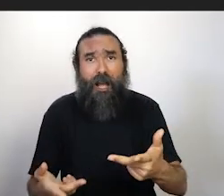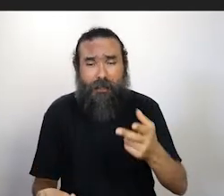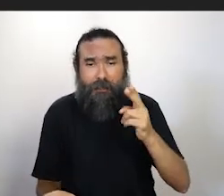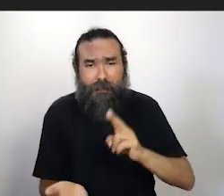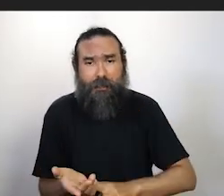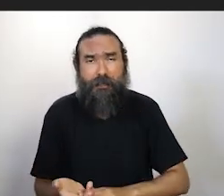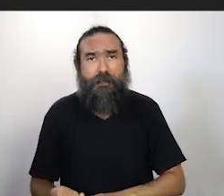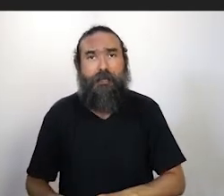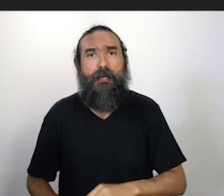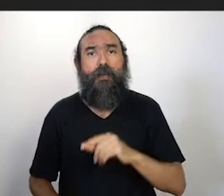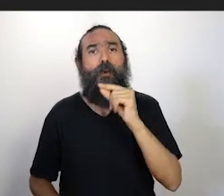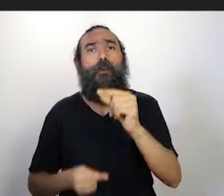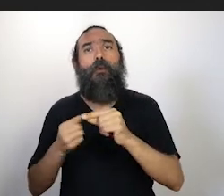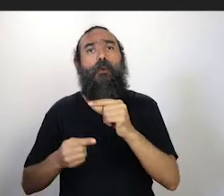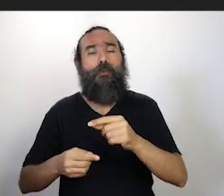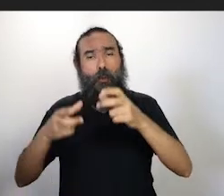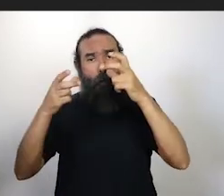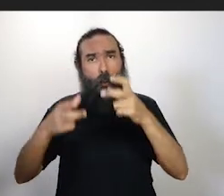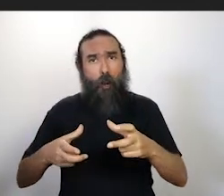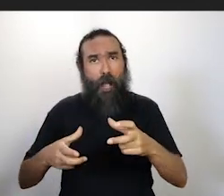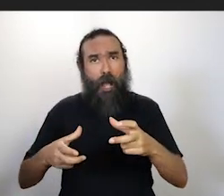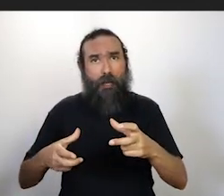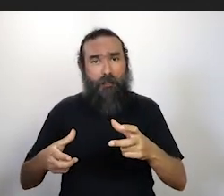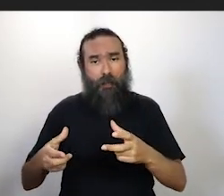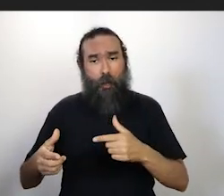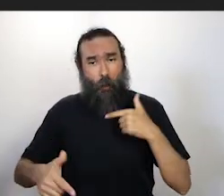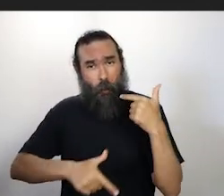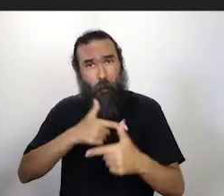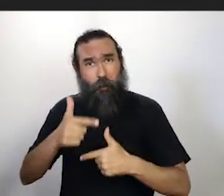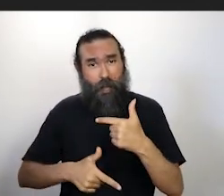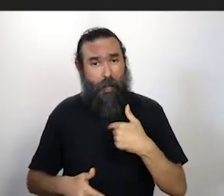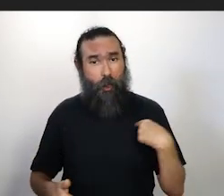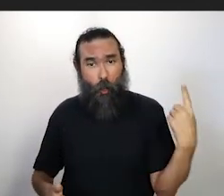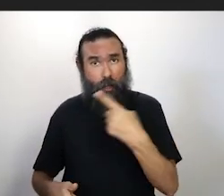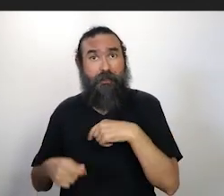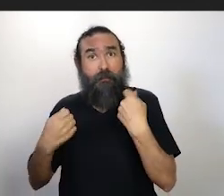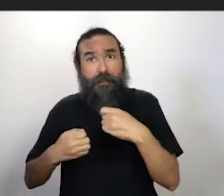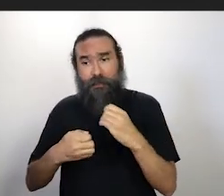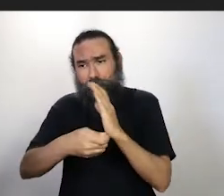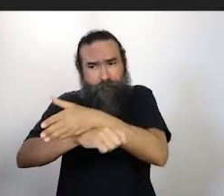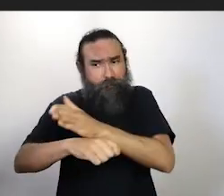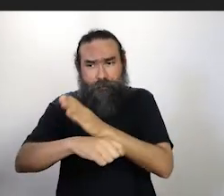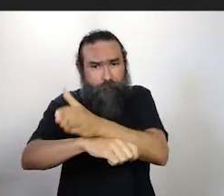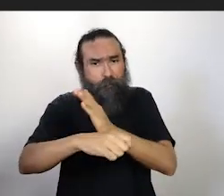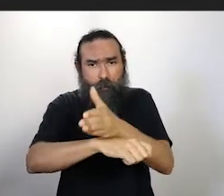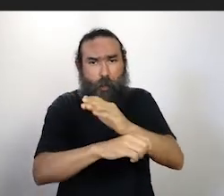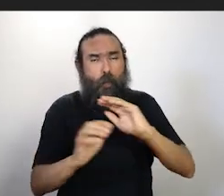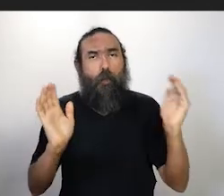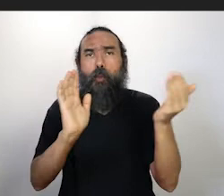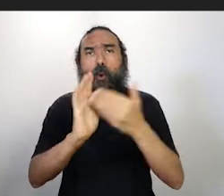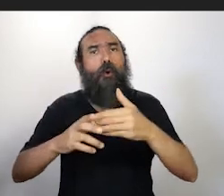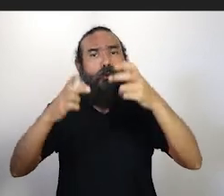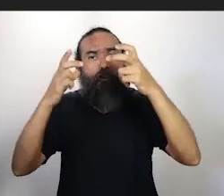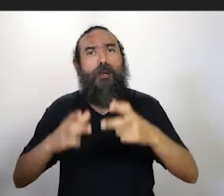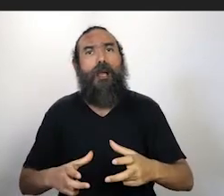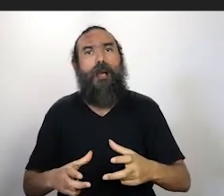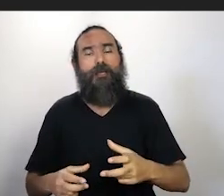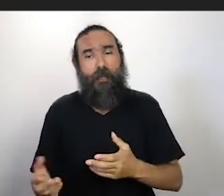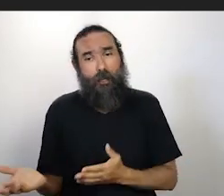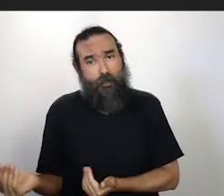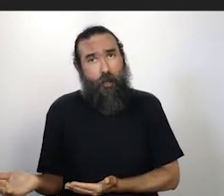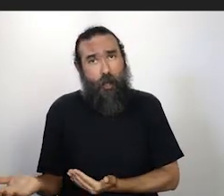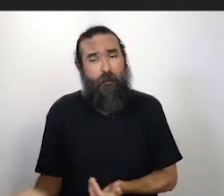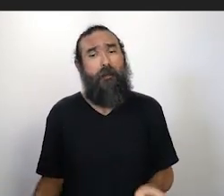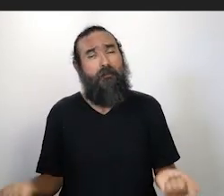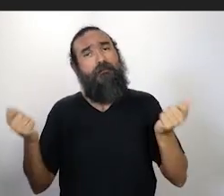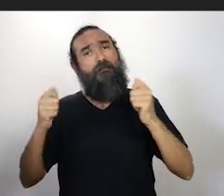E os espaços de luta e de disputa, eles fazem parte e a gente tem que ocupar todos os espaços. E